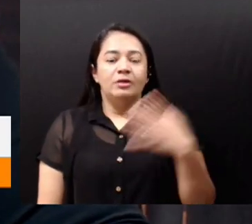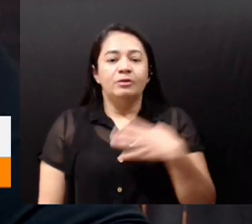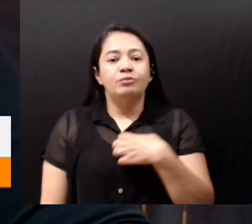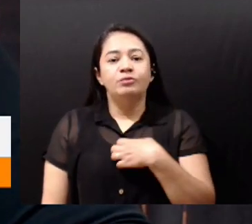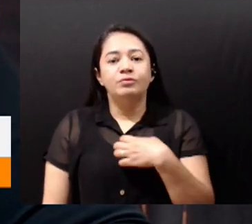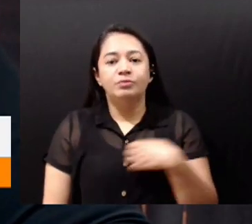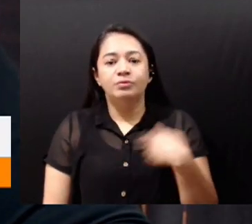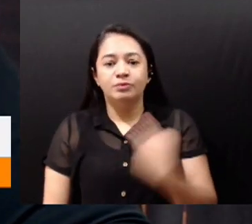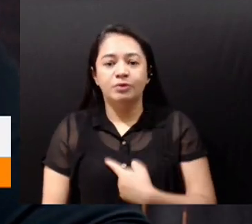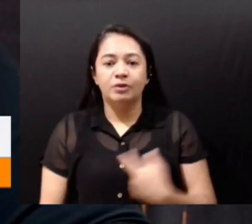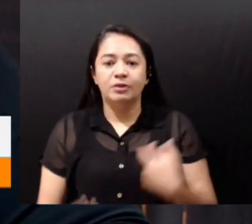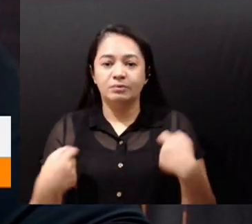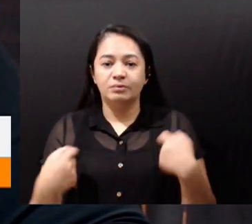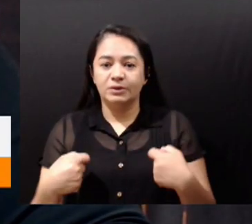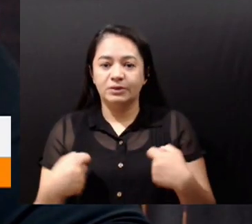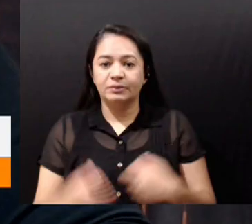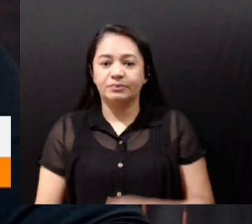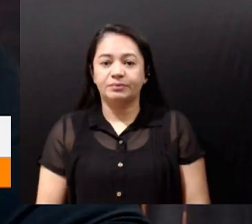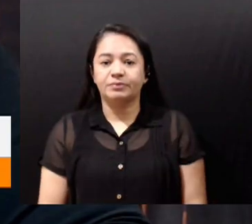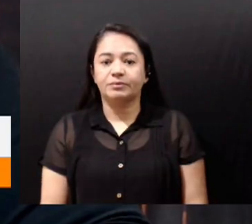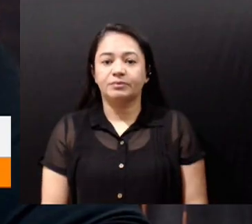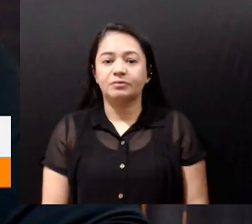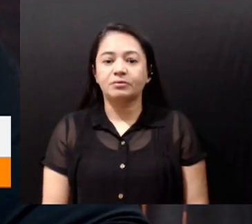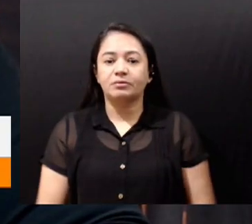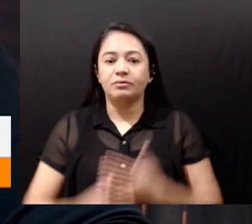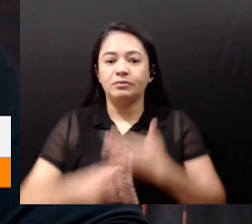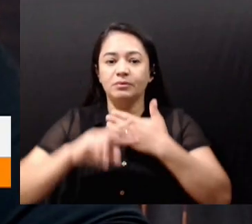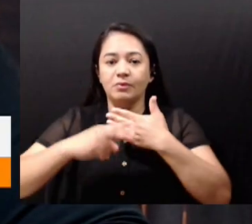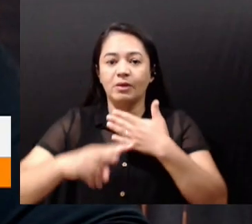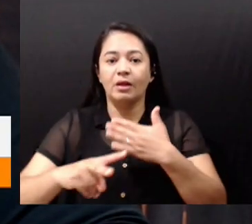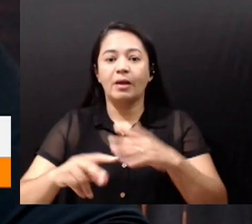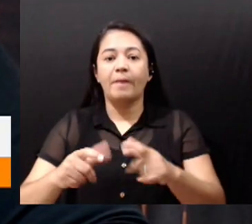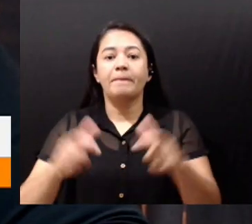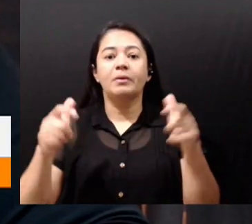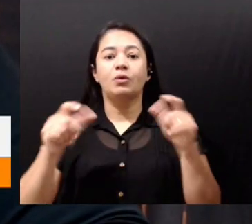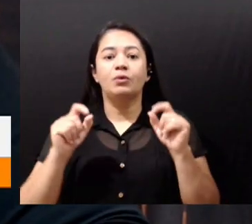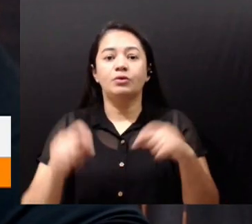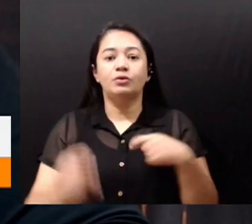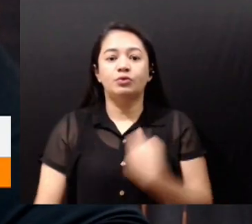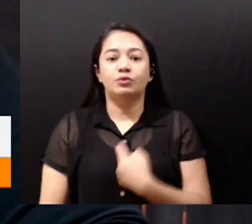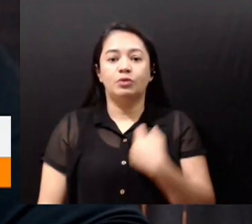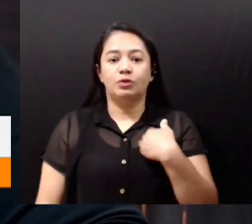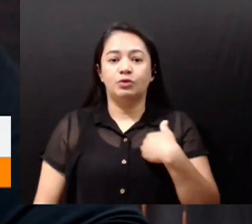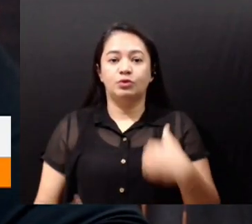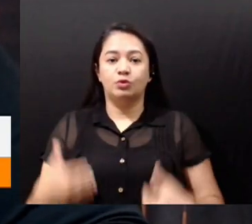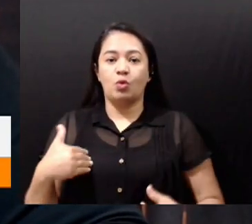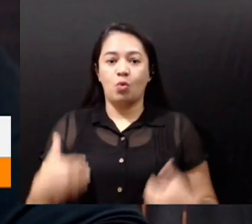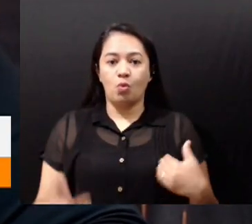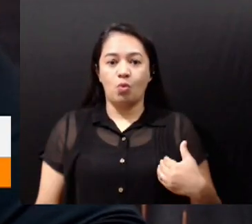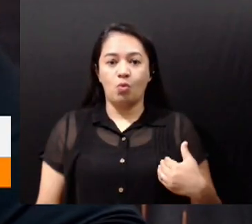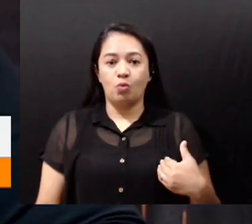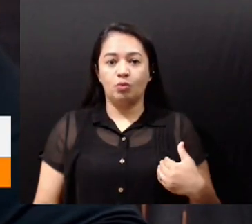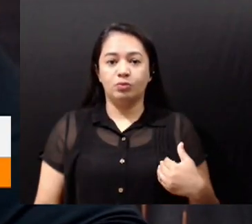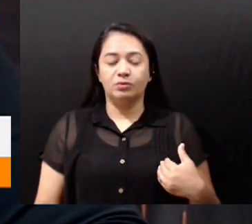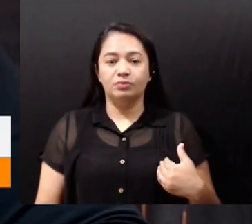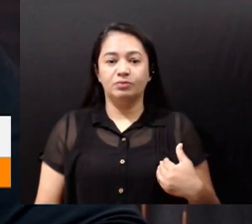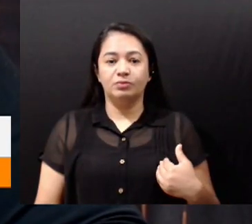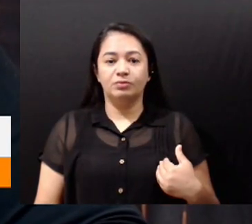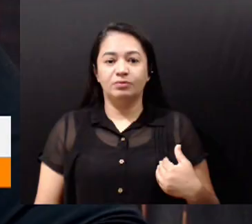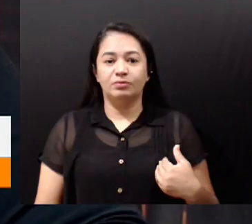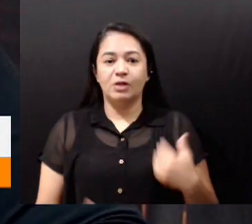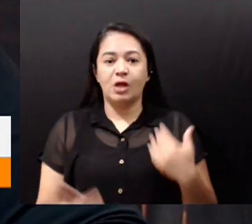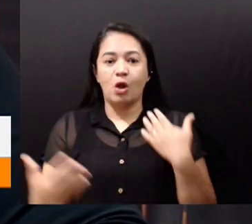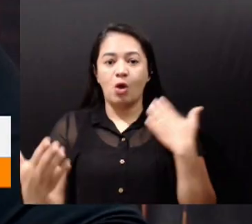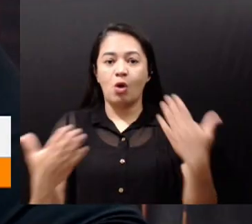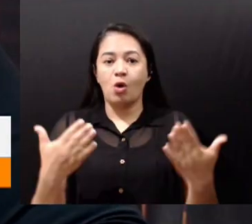precisa. Então, a consequência maior é que o nosso corpo, ele está ali como um sinalizador de algo